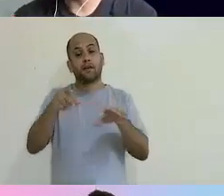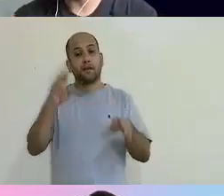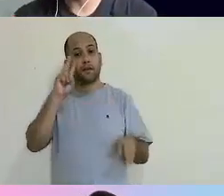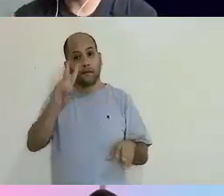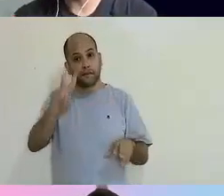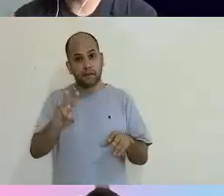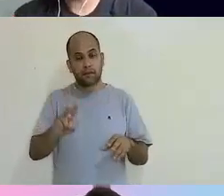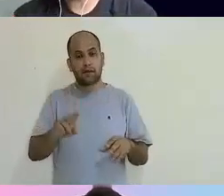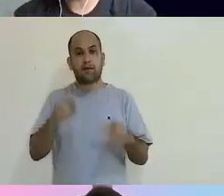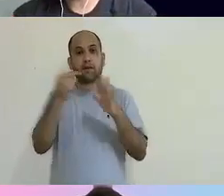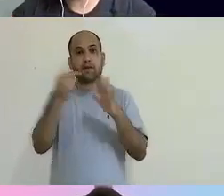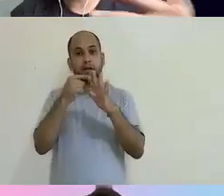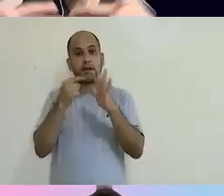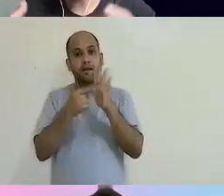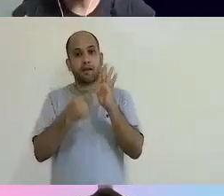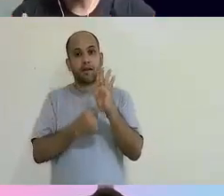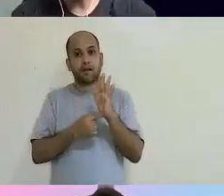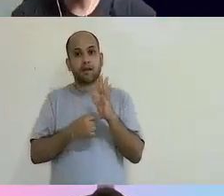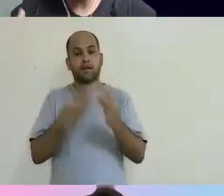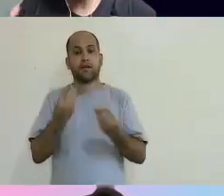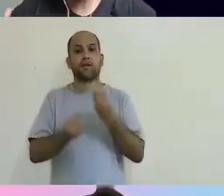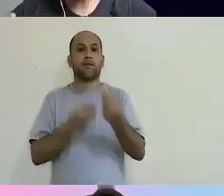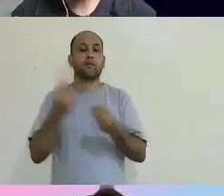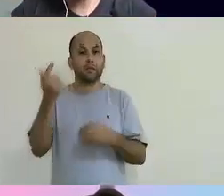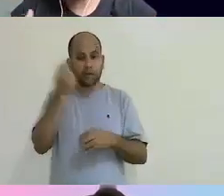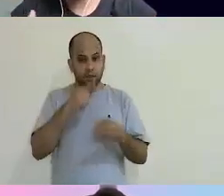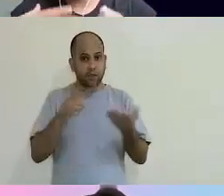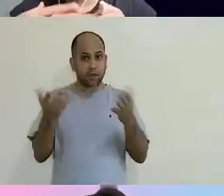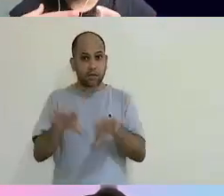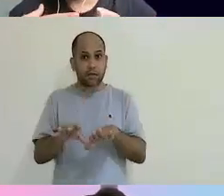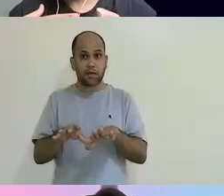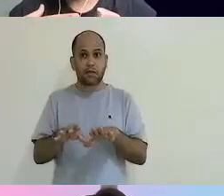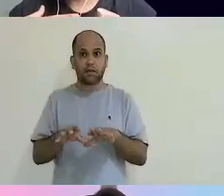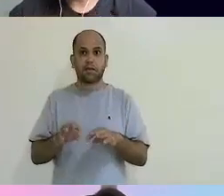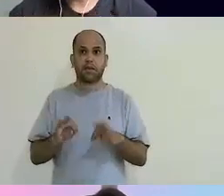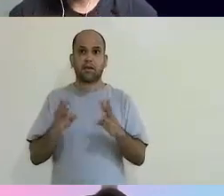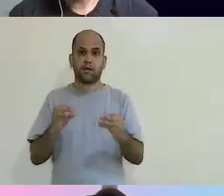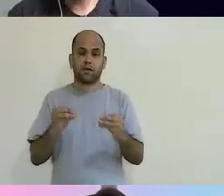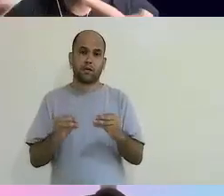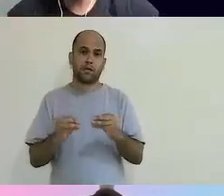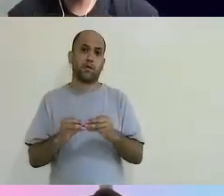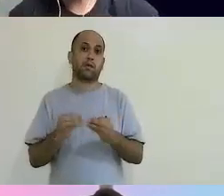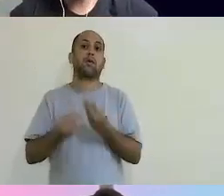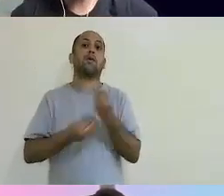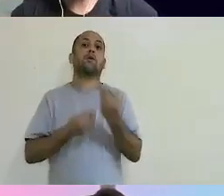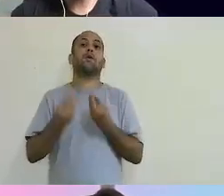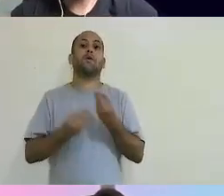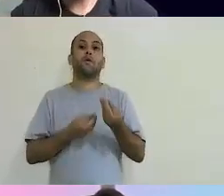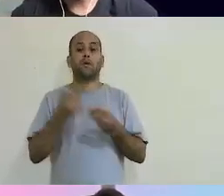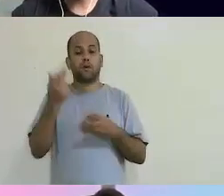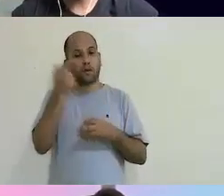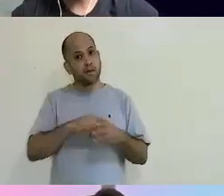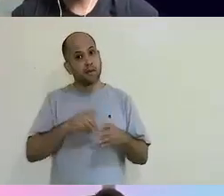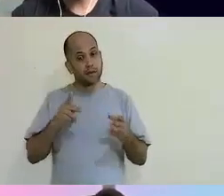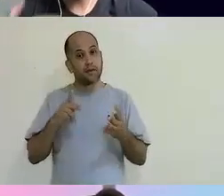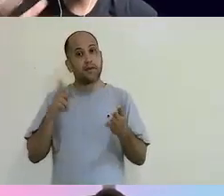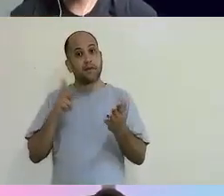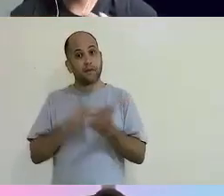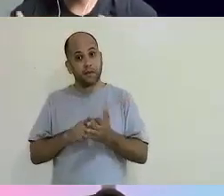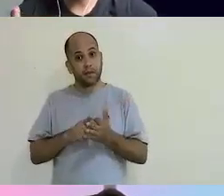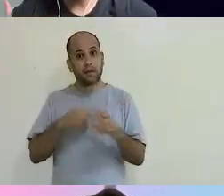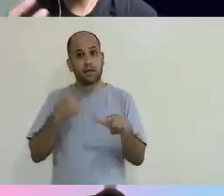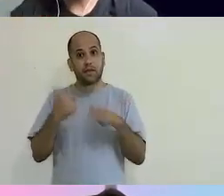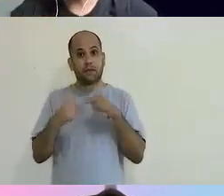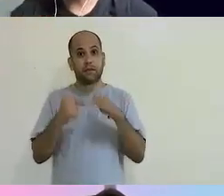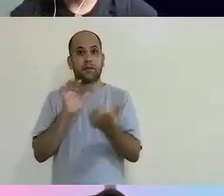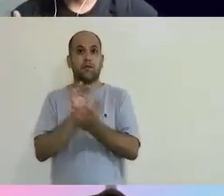diversos pontos de vista, como que a gente consegue incluí-los todos, e como que a gente consegue fazer o verdadeiro trabalho em equipe. É exatamente isso que a